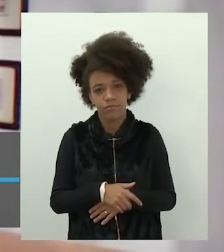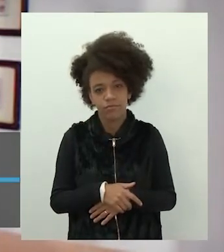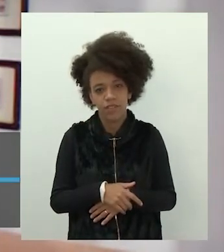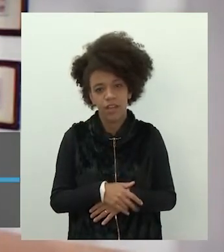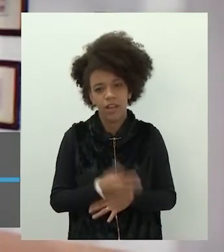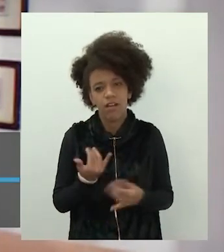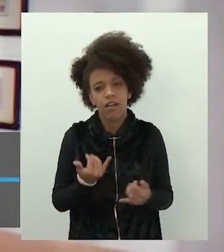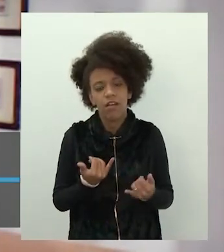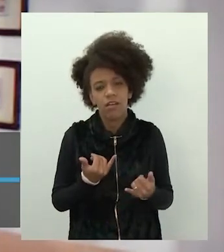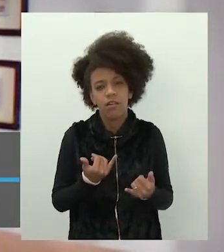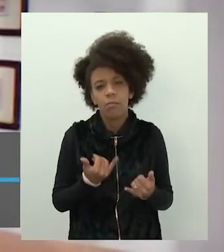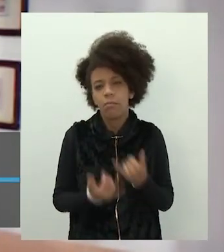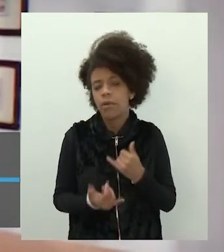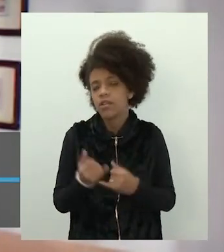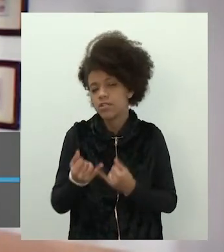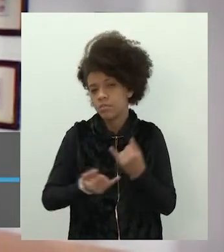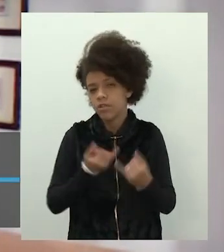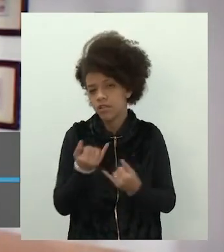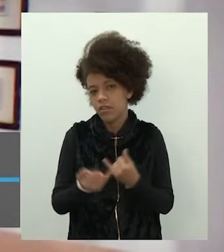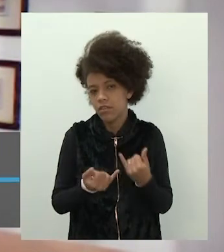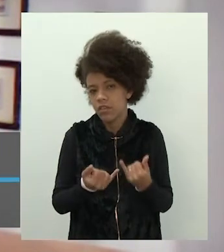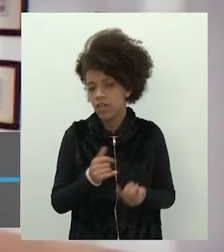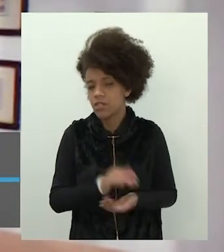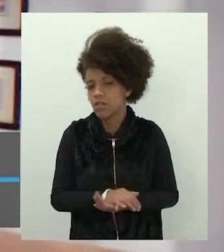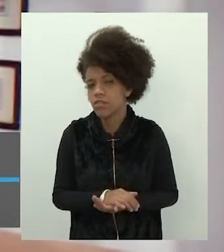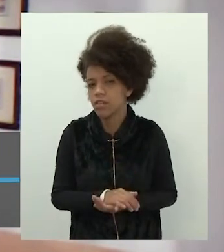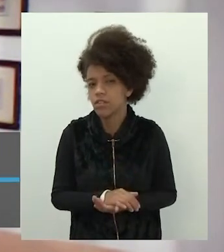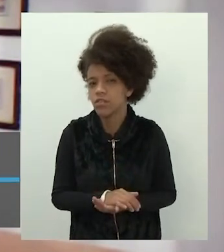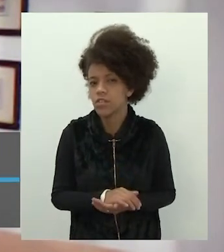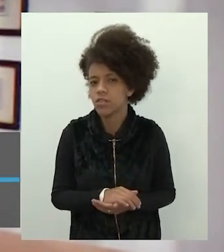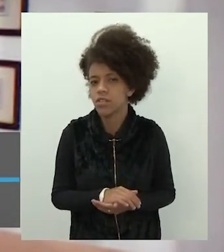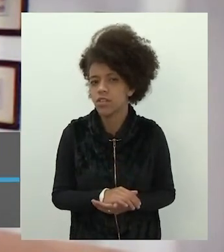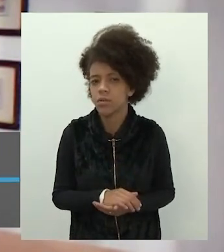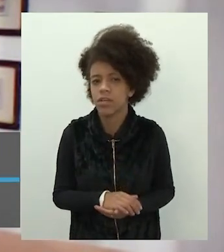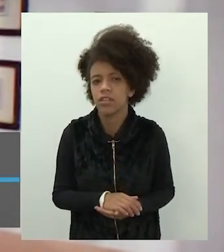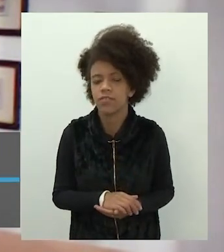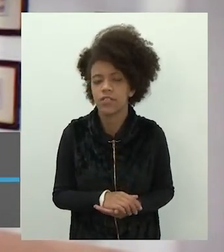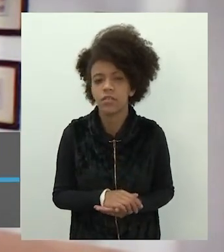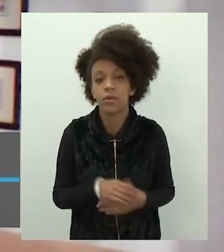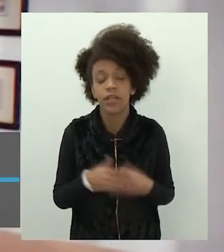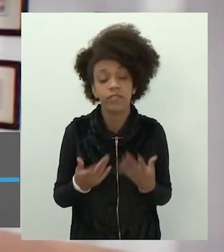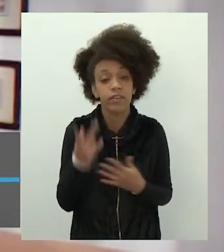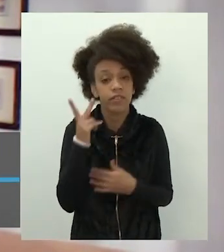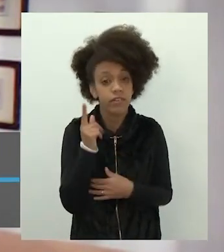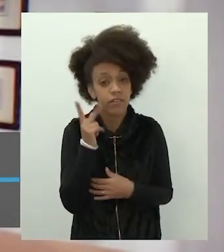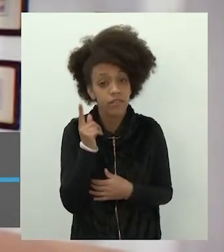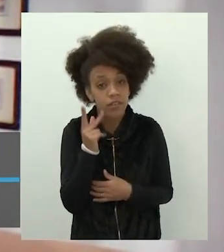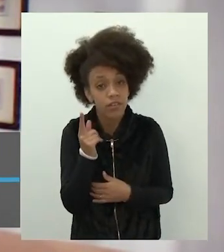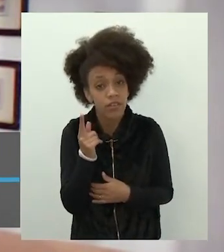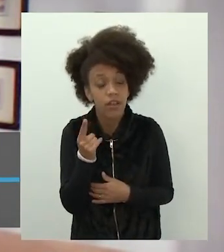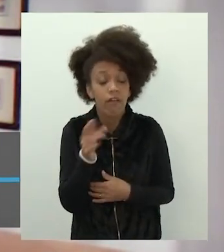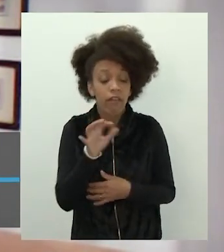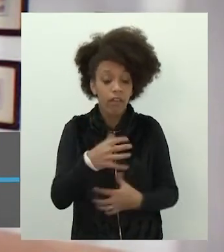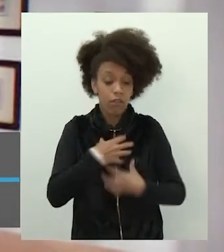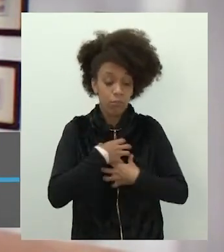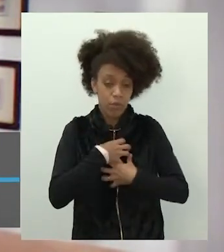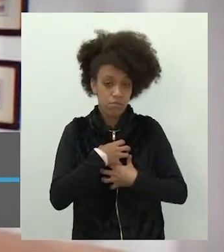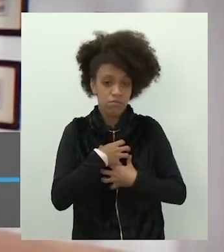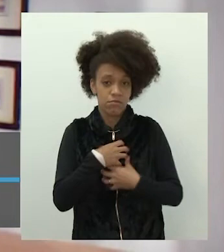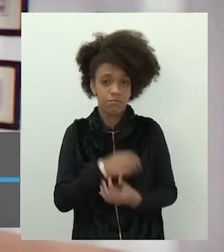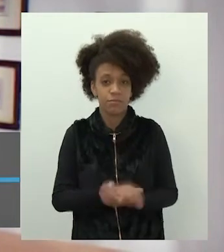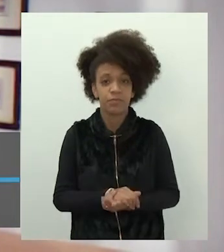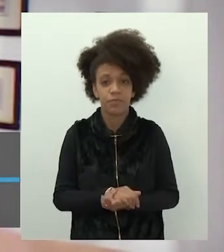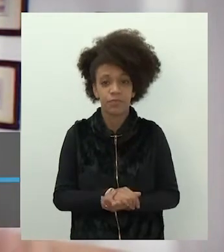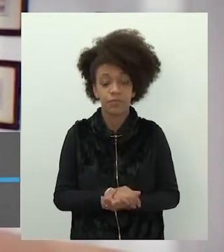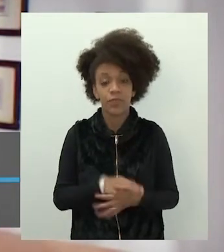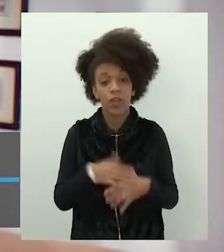Parece, eu estou aqui brincando, mas é enorme o número de pessoas que ainda pensam dessa forma, tá? Quanto menos,